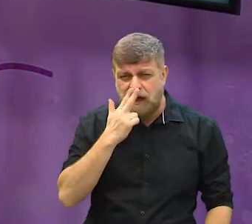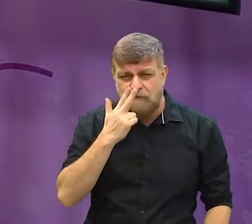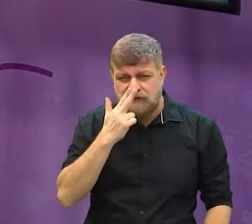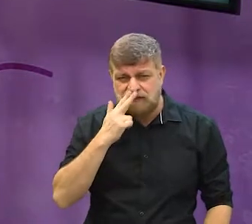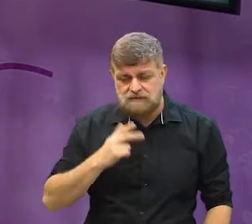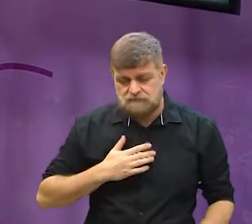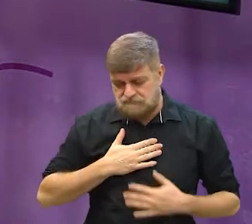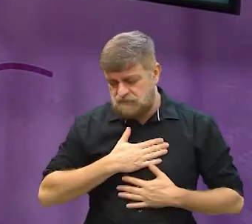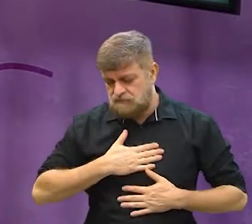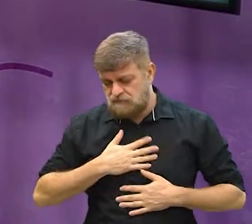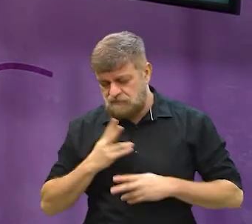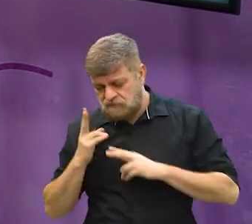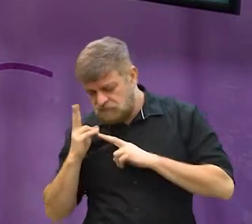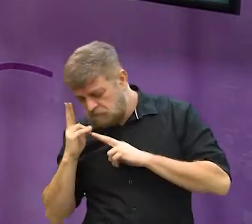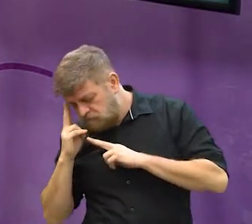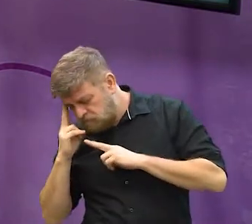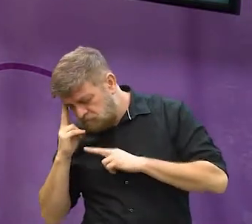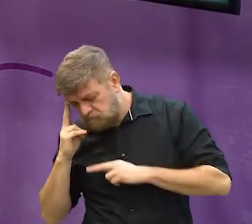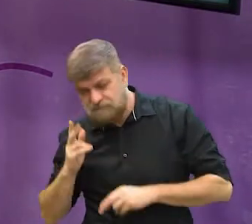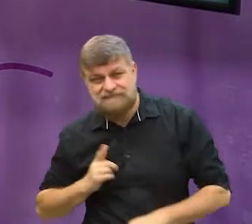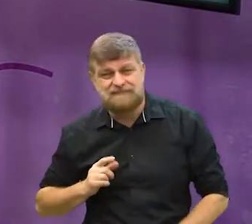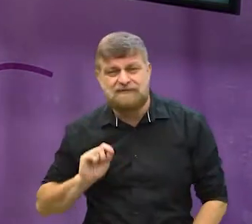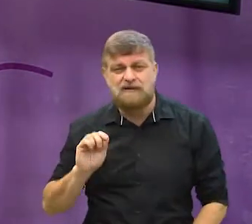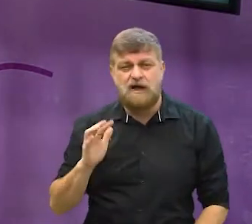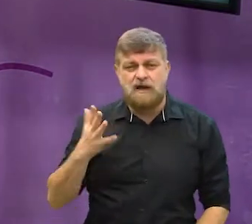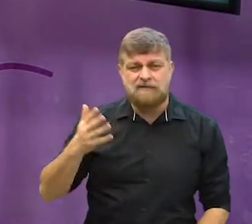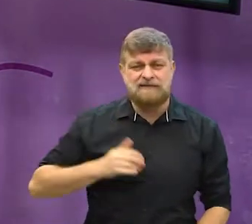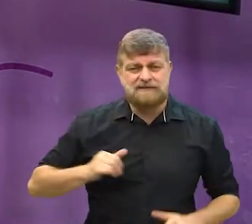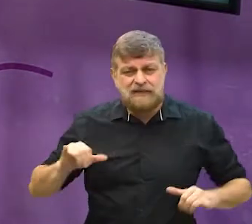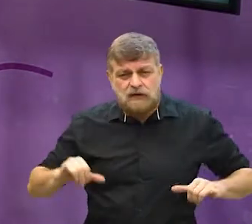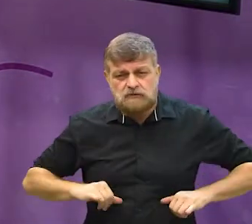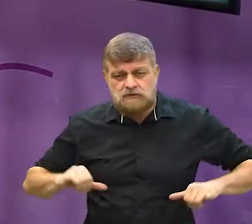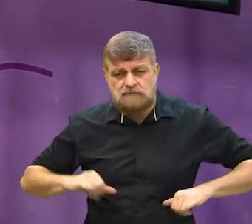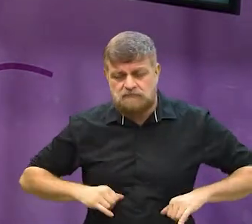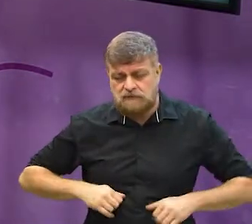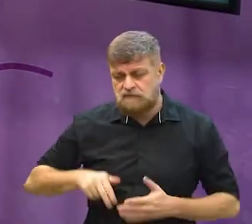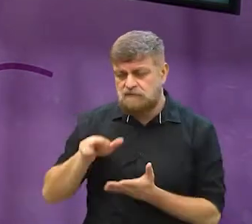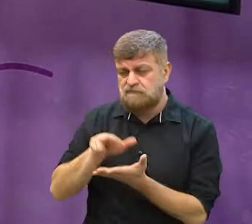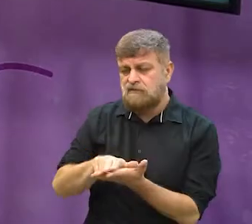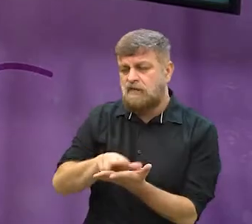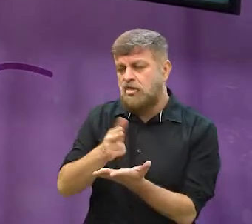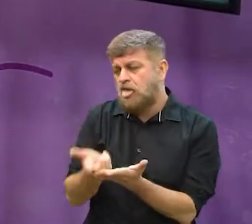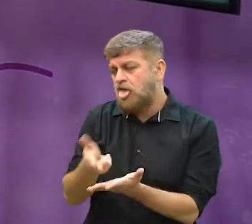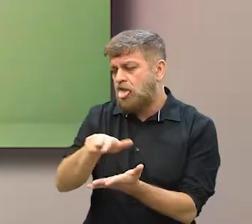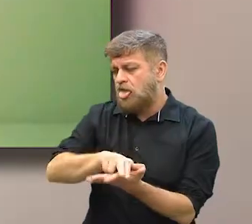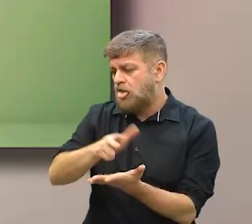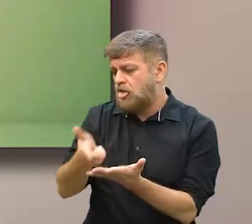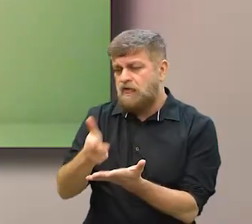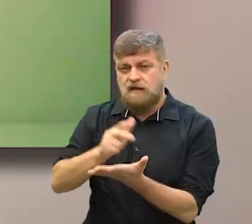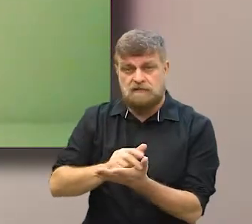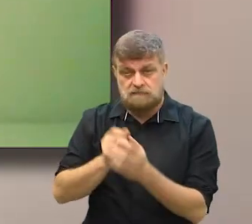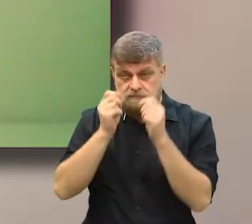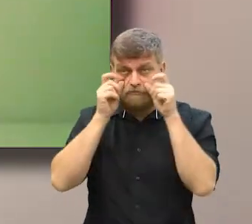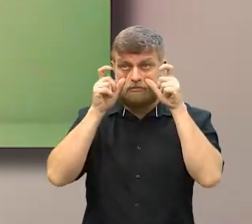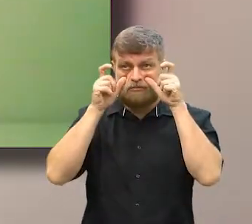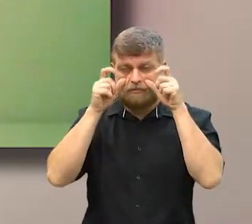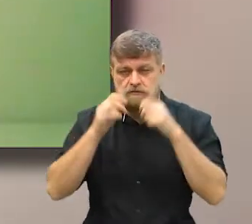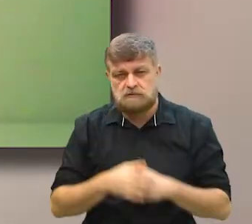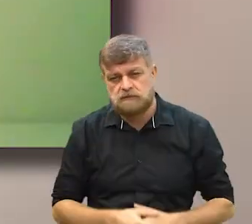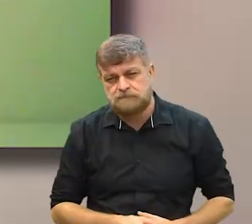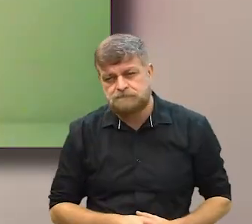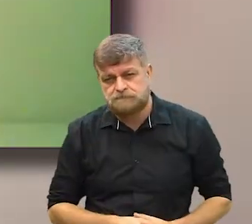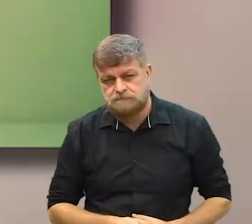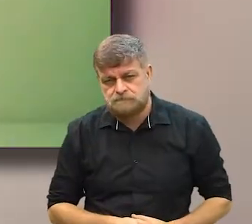ser algo prazeroso dormir para descansar e passa a ser um sofrimento para a pessoa a hora de dormir. Ok.